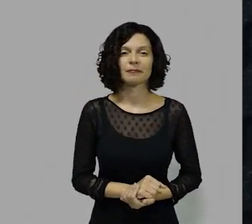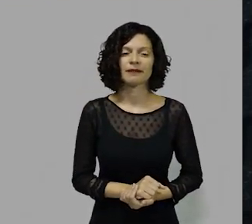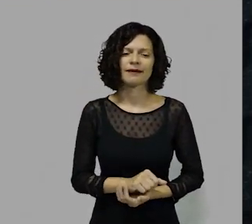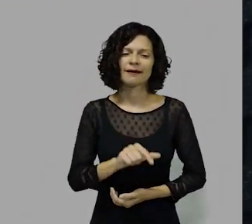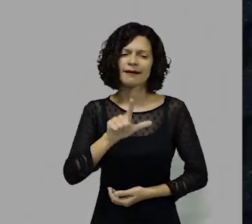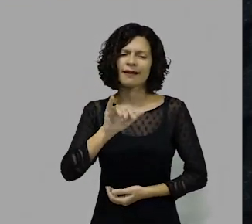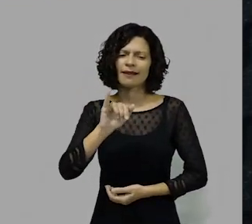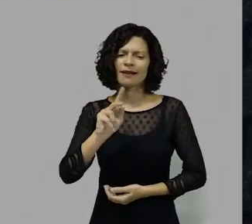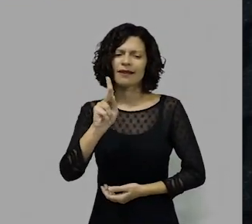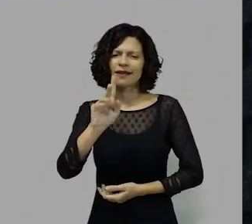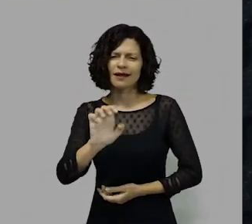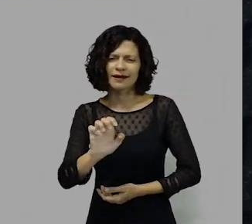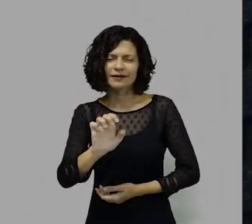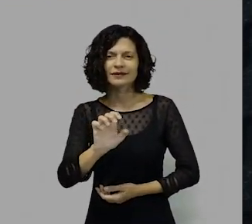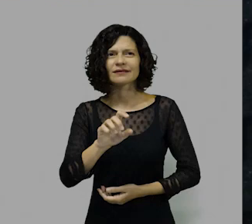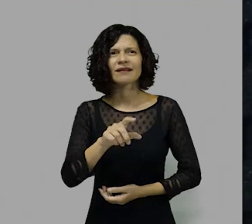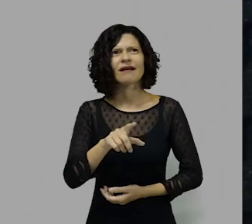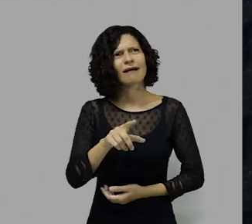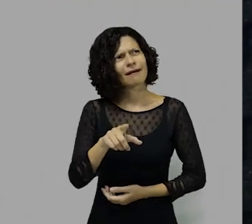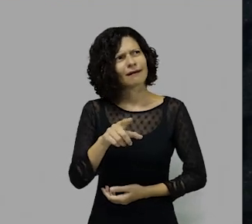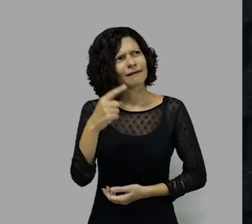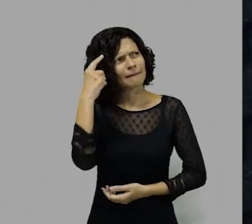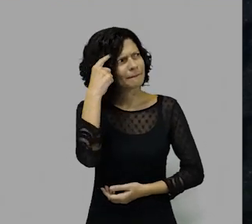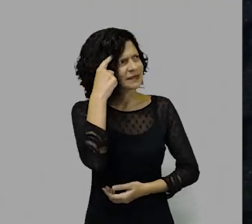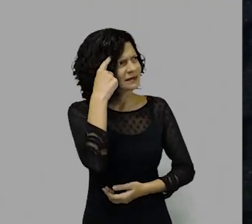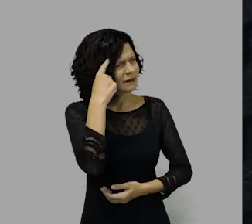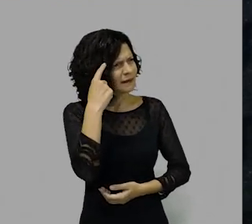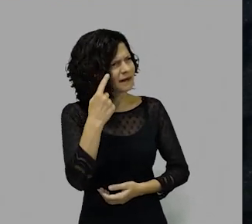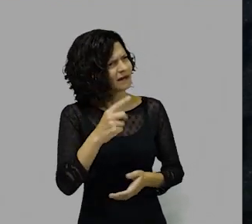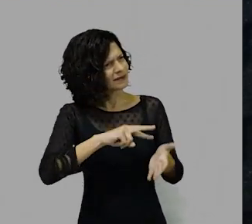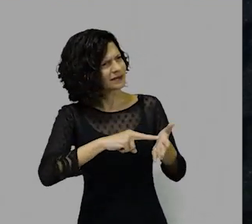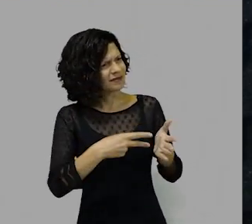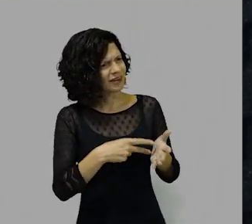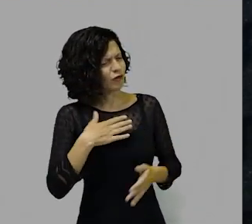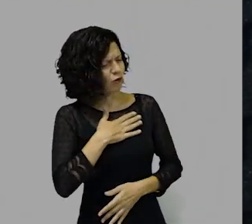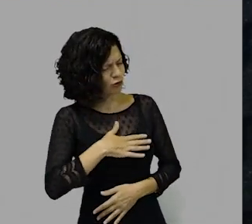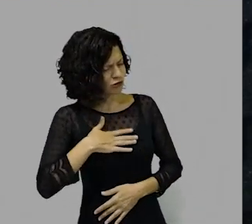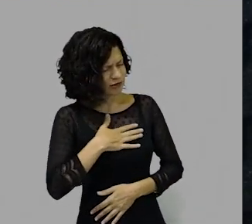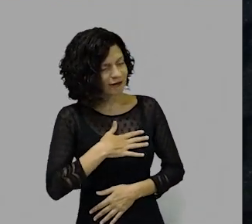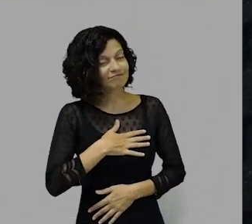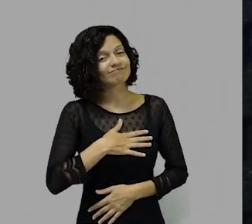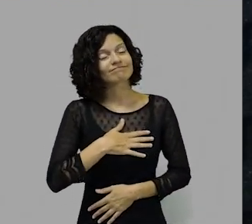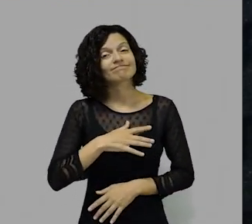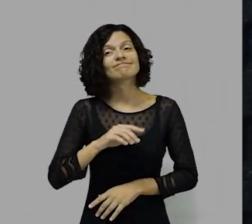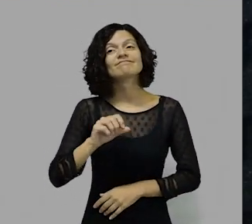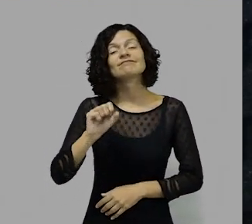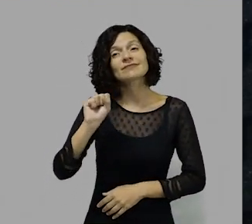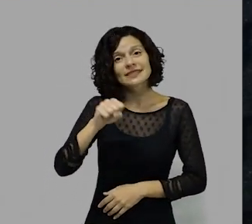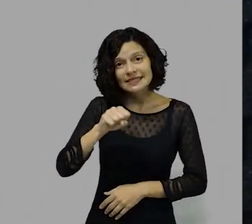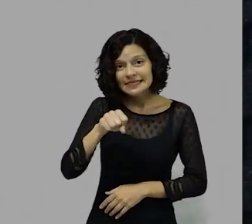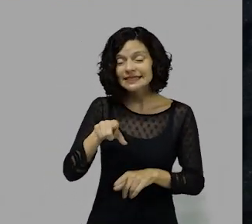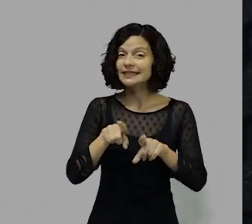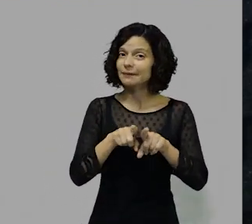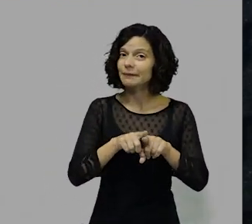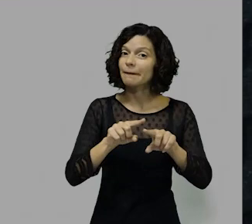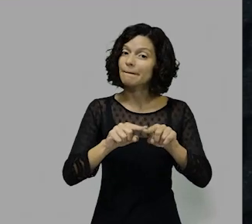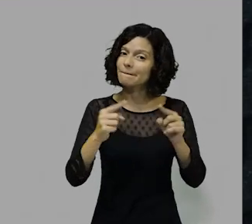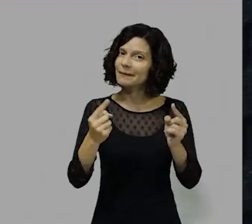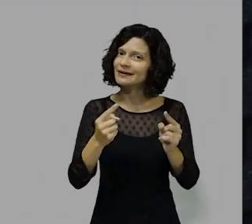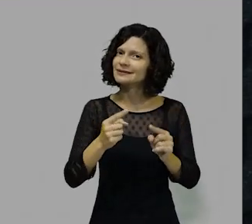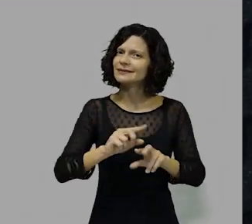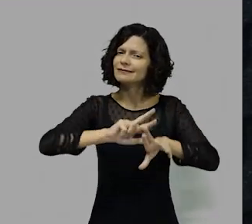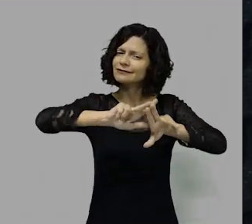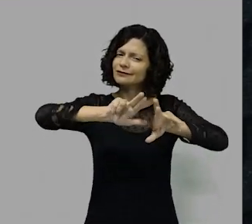você está, professora, like não significa gostar? Sim, like é uma daquelas palavrinhas polissêmicas, é uma palavra que tem mais de